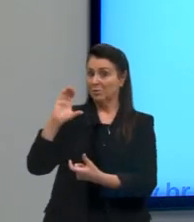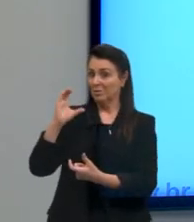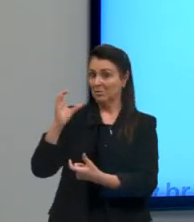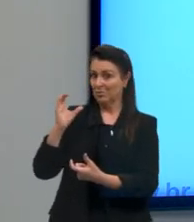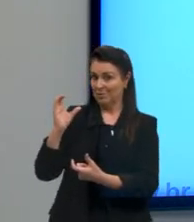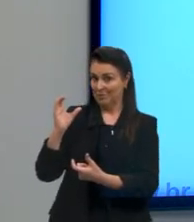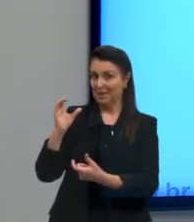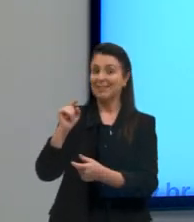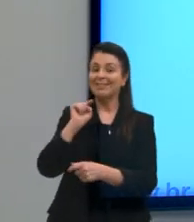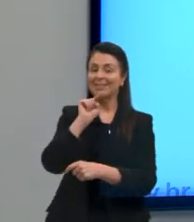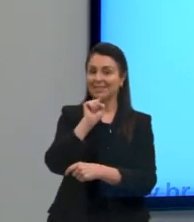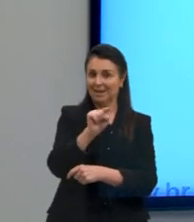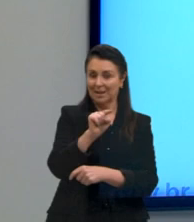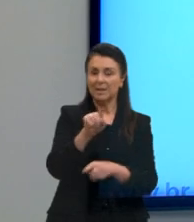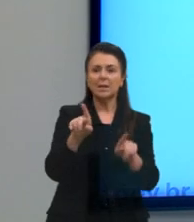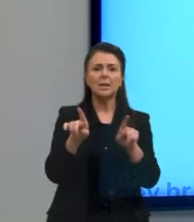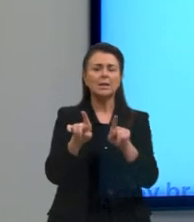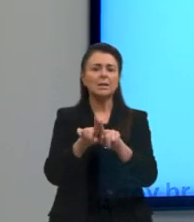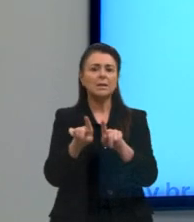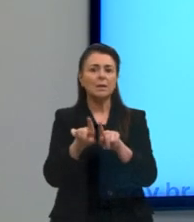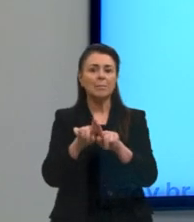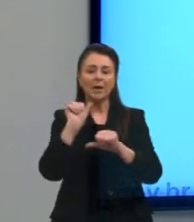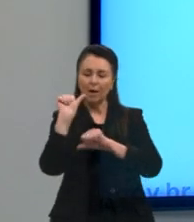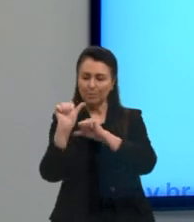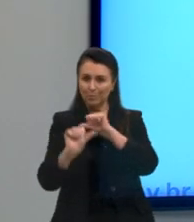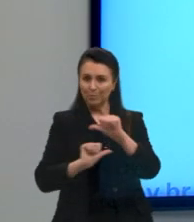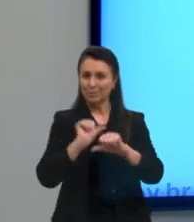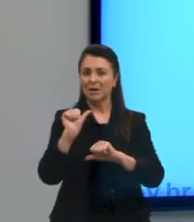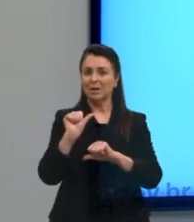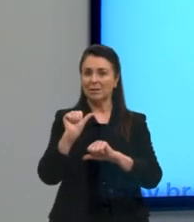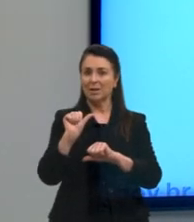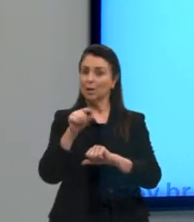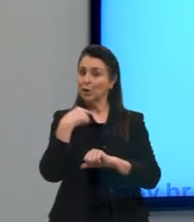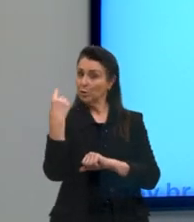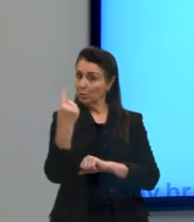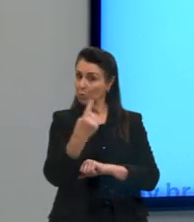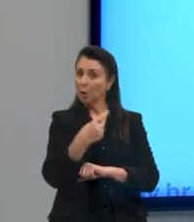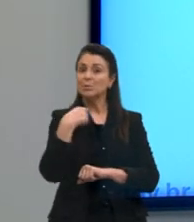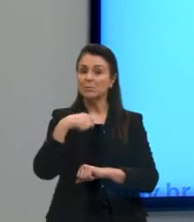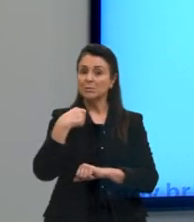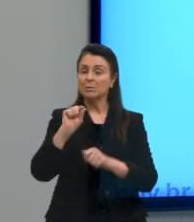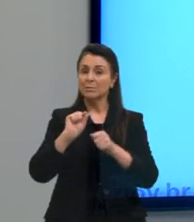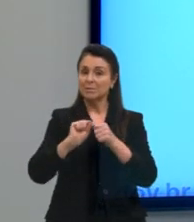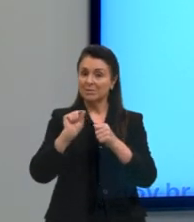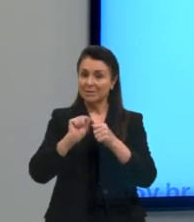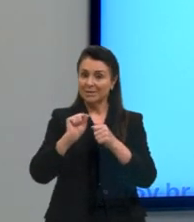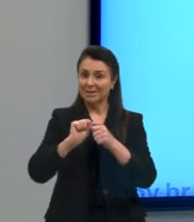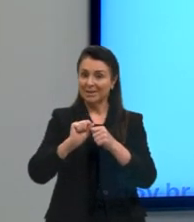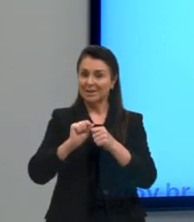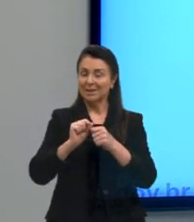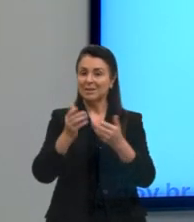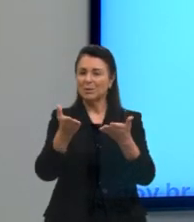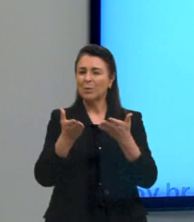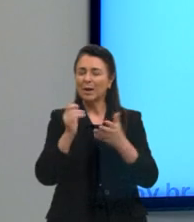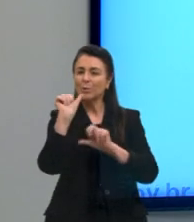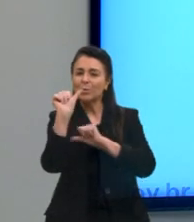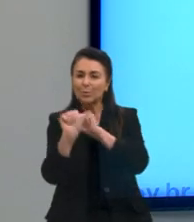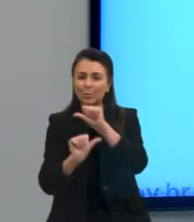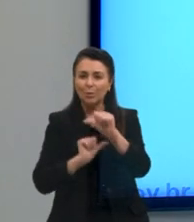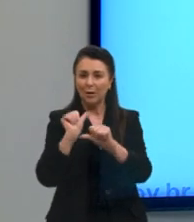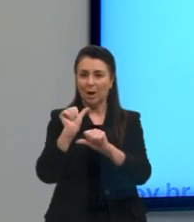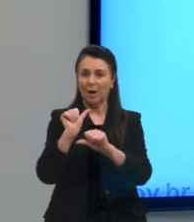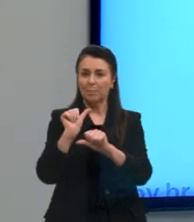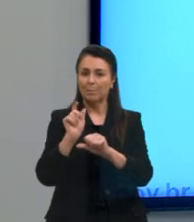que ele corresponde e a provável conversão que a gente faria né se eu tenho se eu quero passar então para